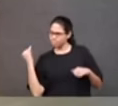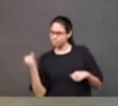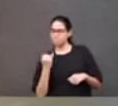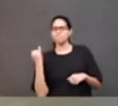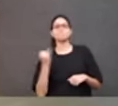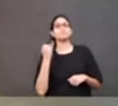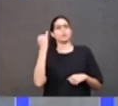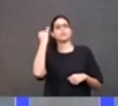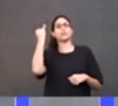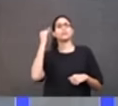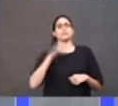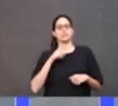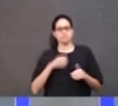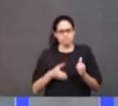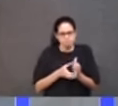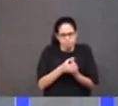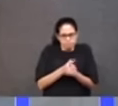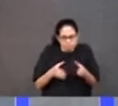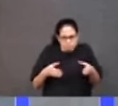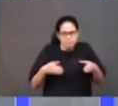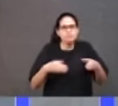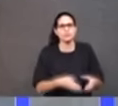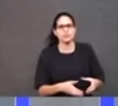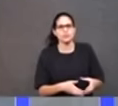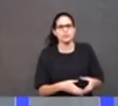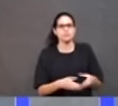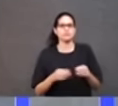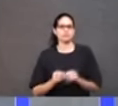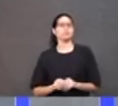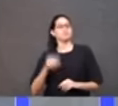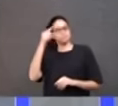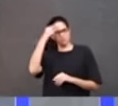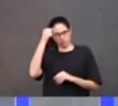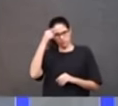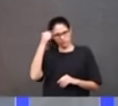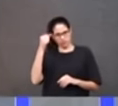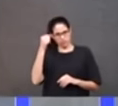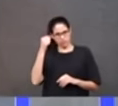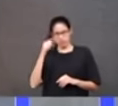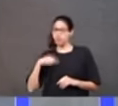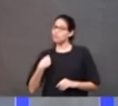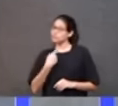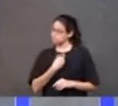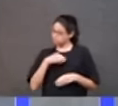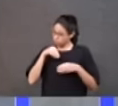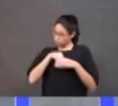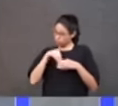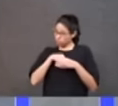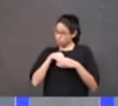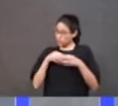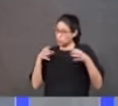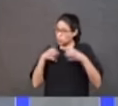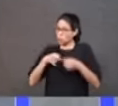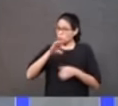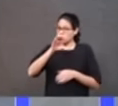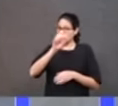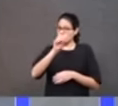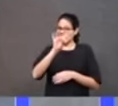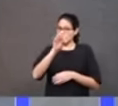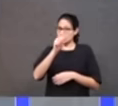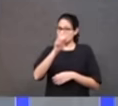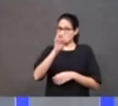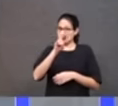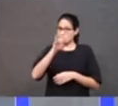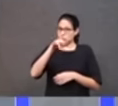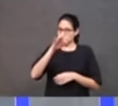nosso Conselho Universidade e Sociedade. Nós, como estatuintes, a gente fez já uma discussão em relação a essa questão